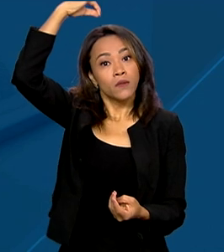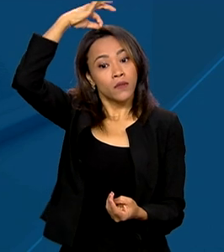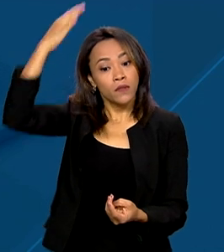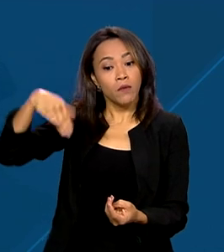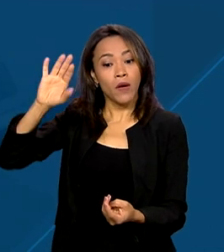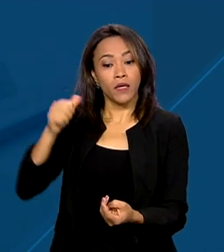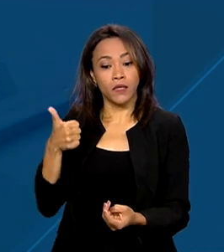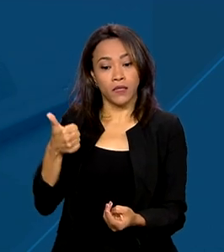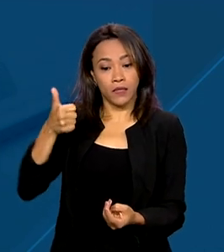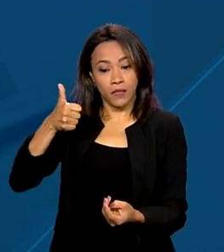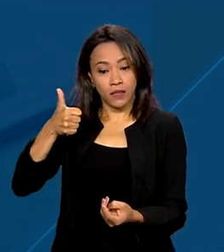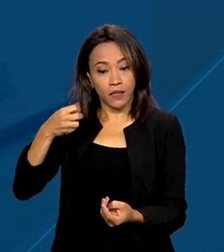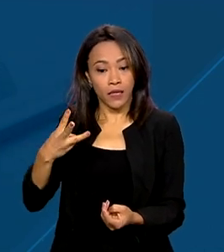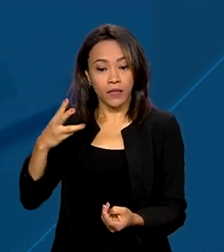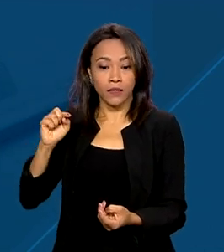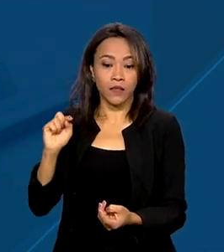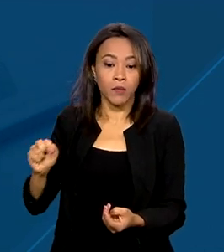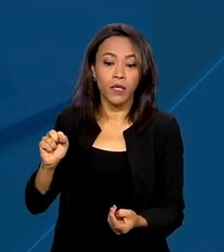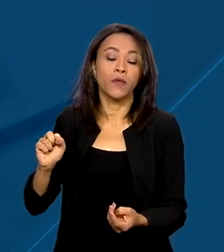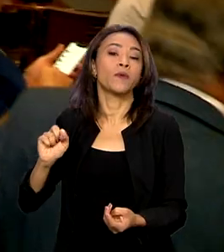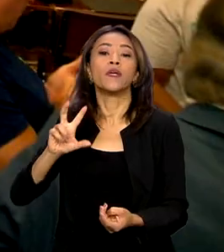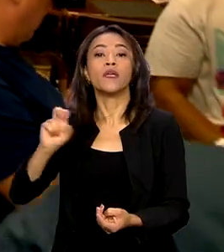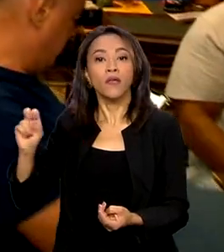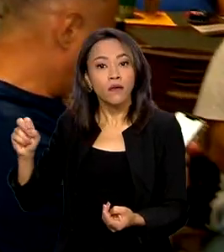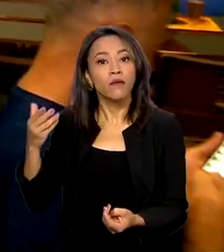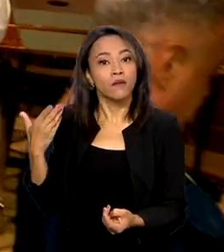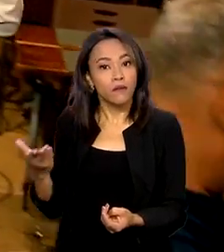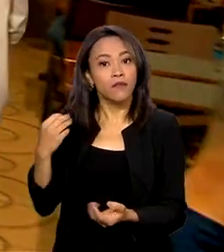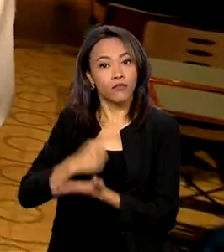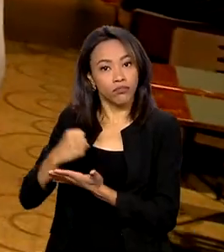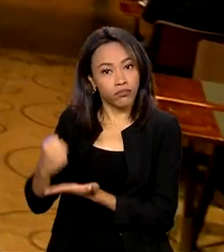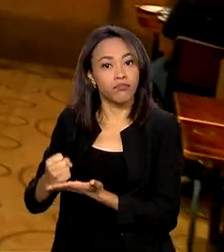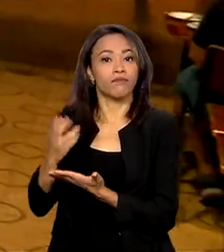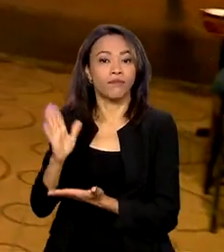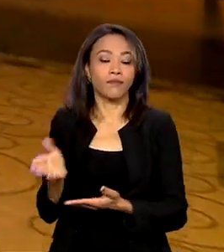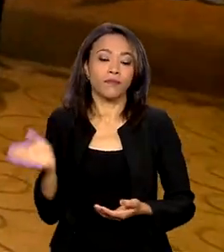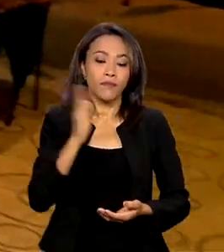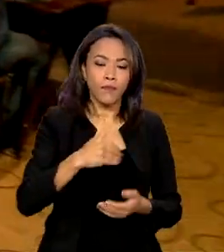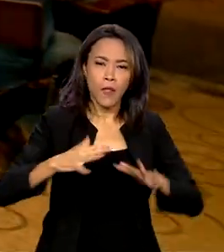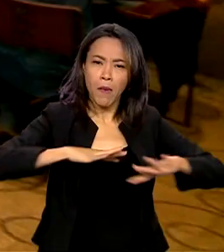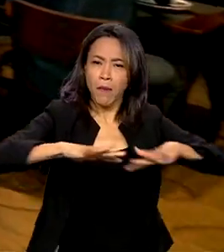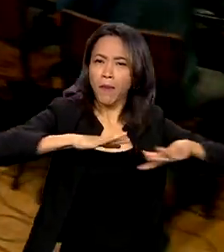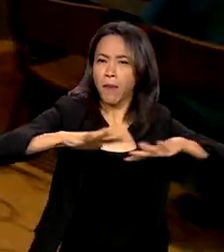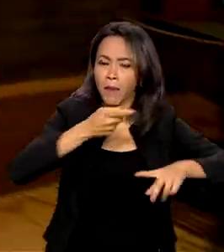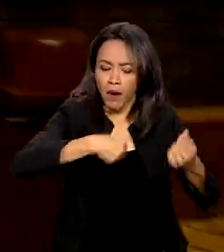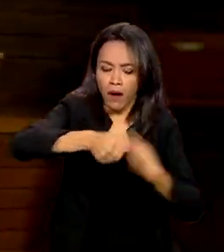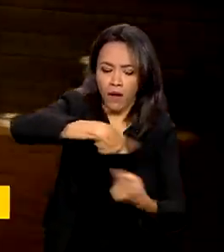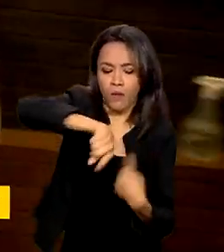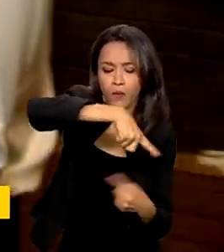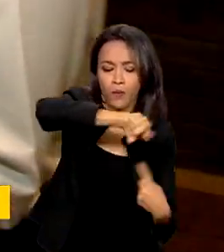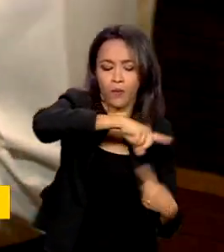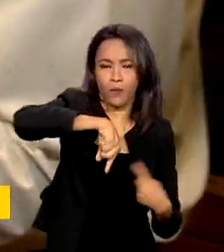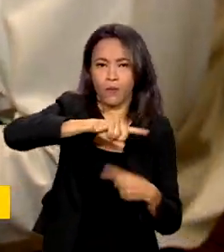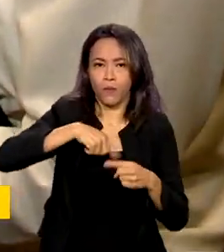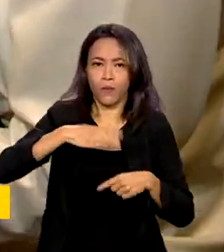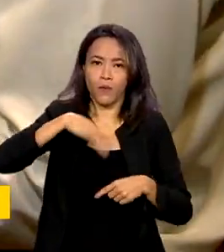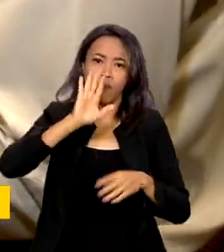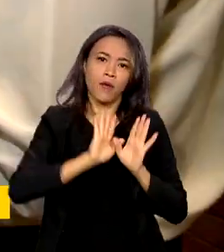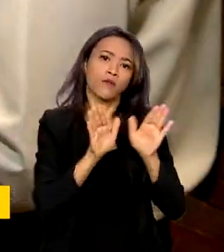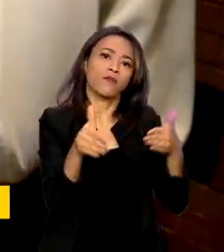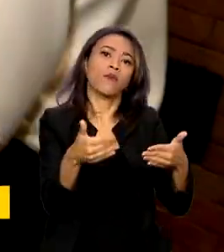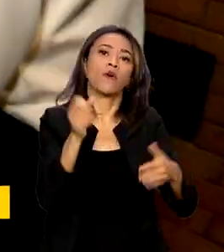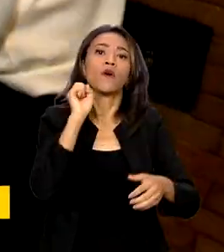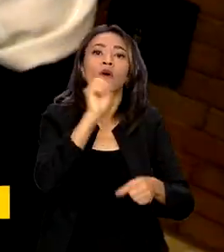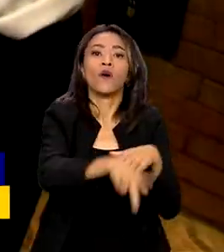13 mil quinhentos postos de trabalho a atividade econômica com maior concentração de empregos no mercado